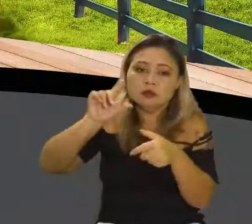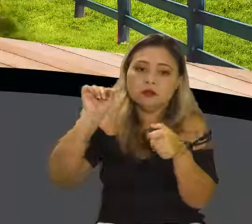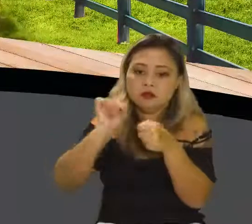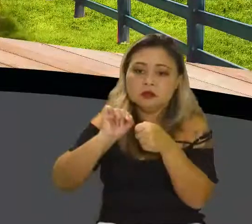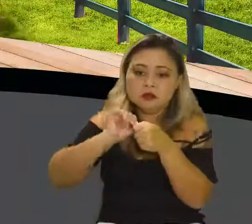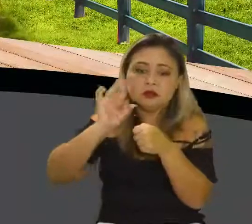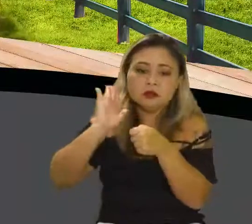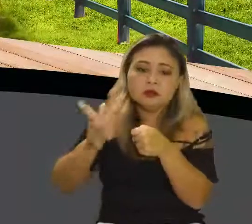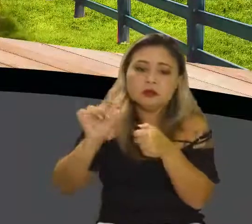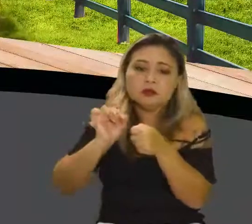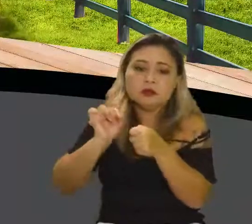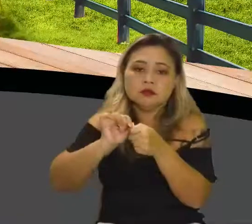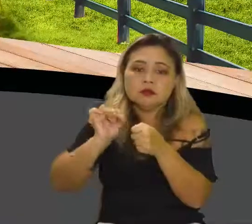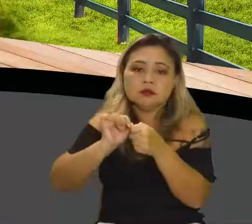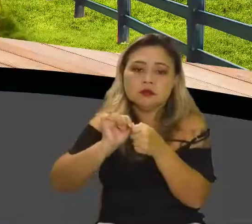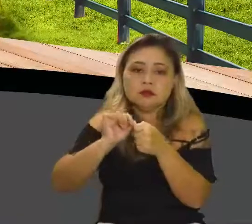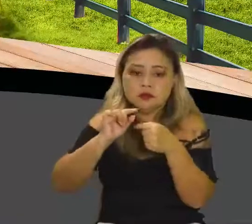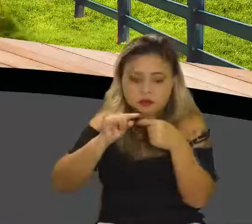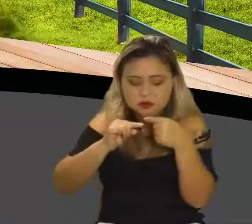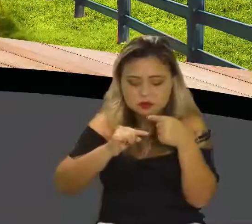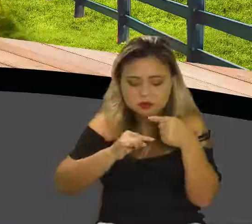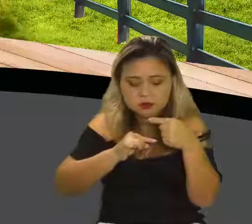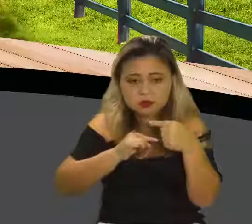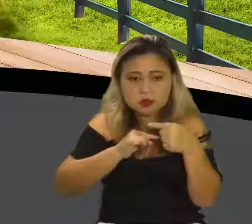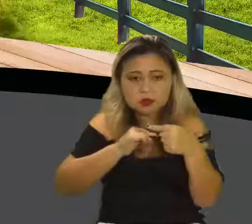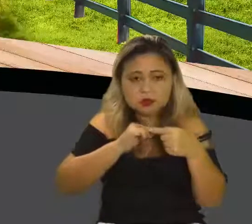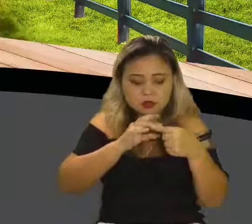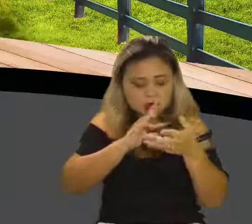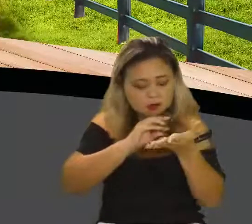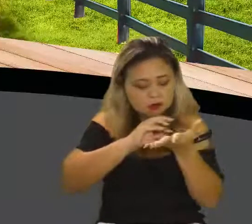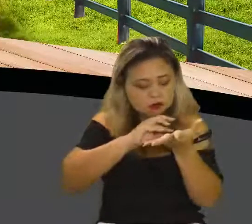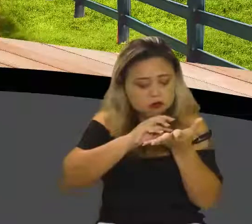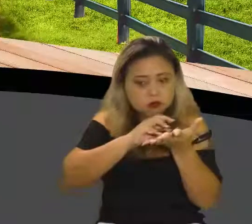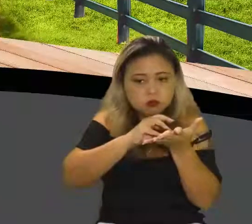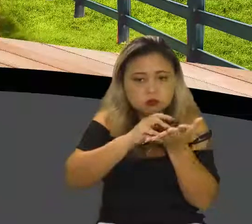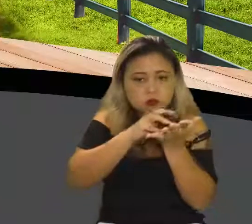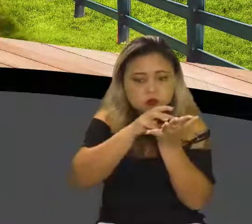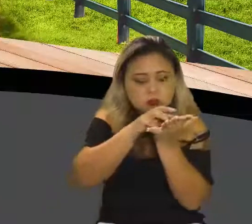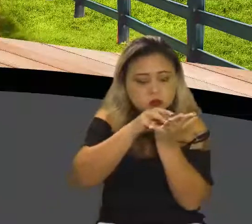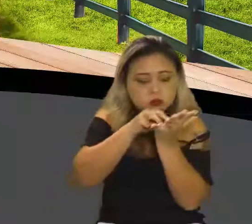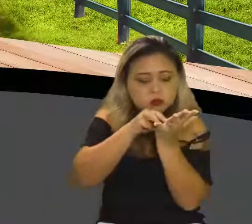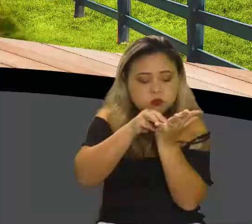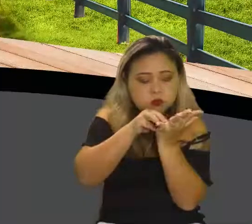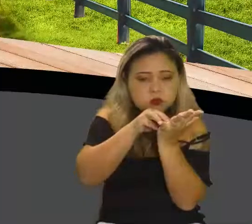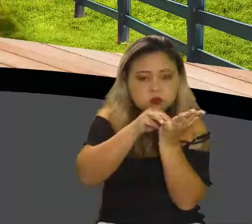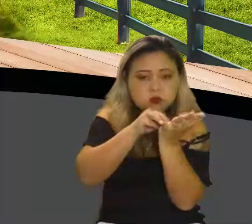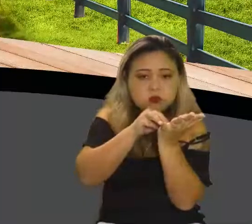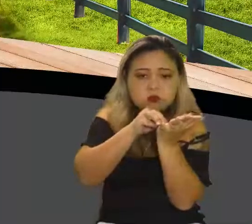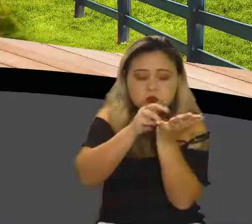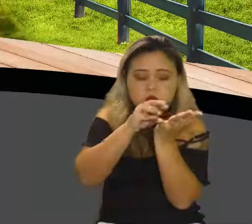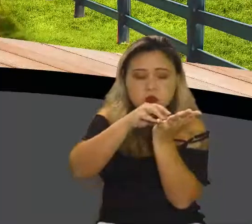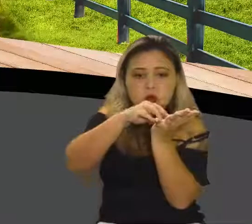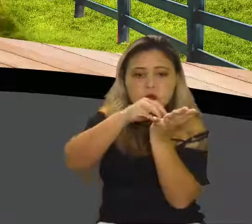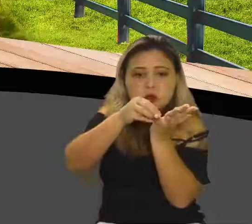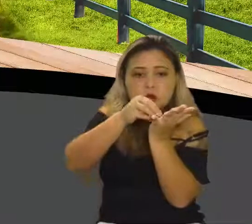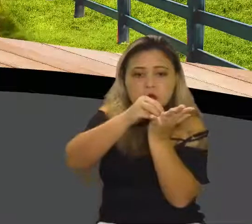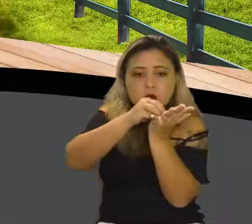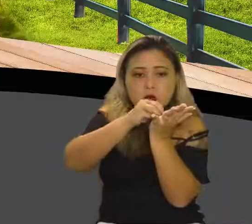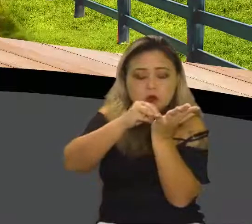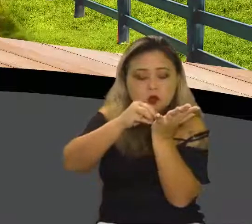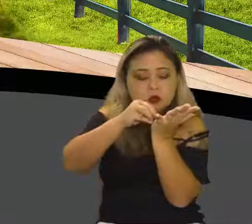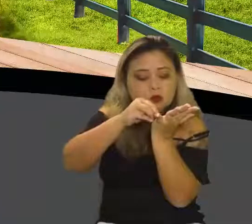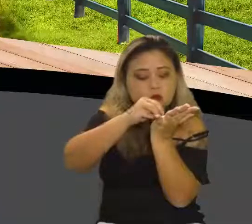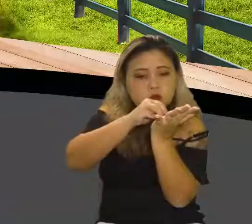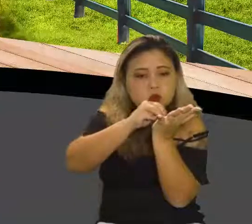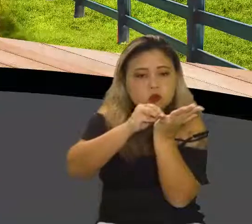fizemos isso. Ele vem rolando do oviduto, do ovário, passando pelo oviduto, ele vem rolando e